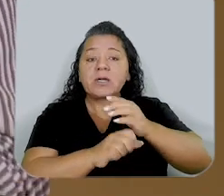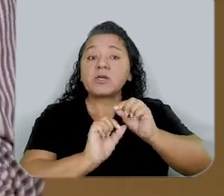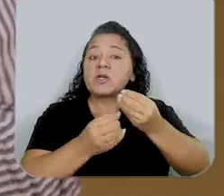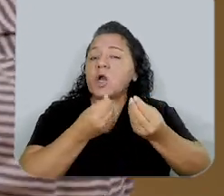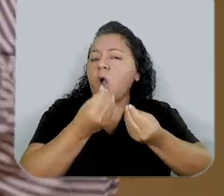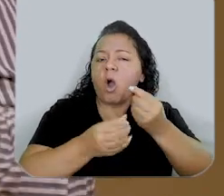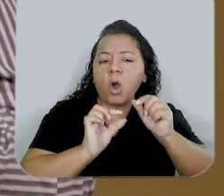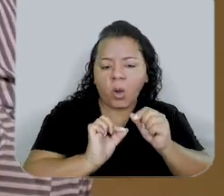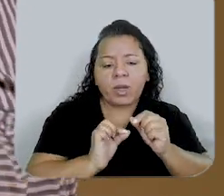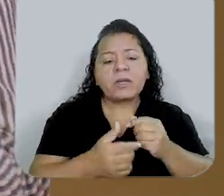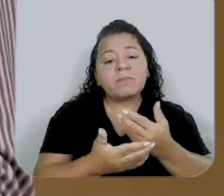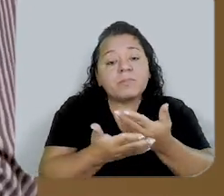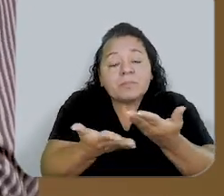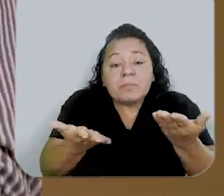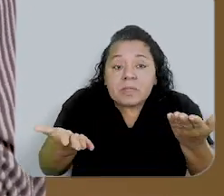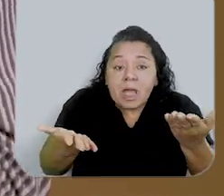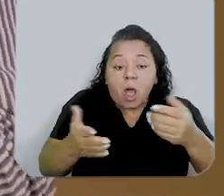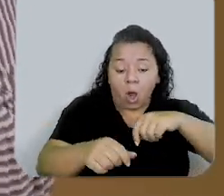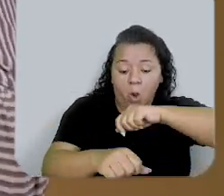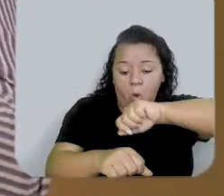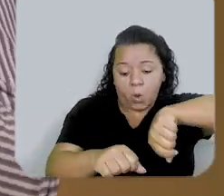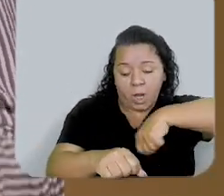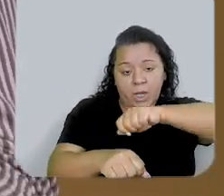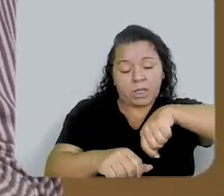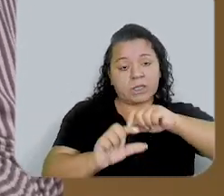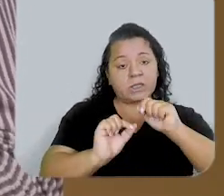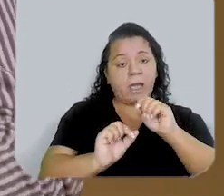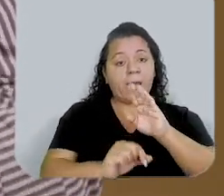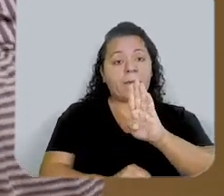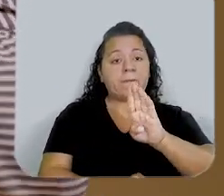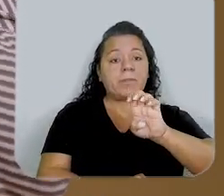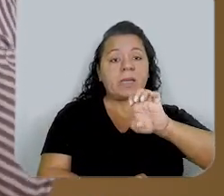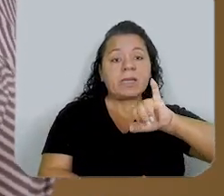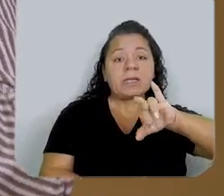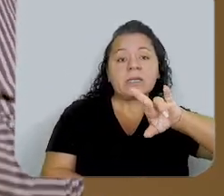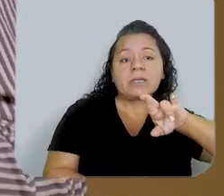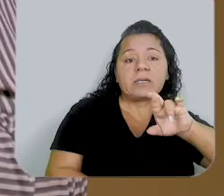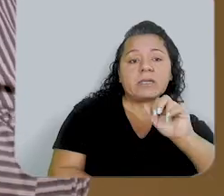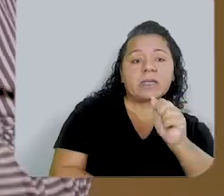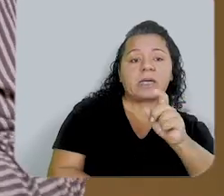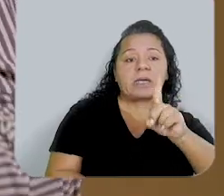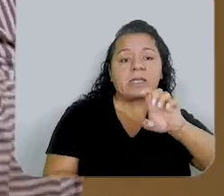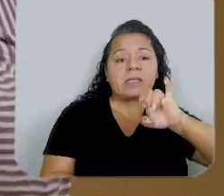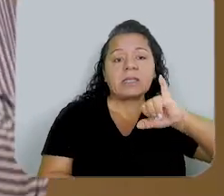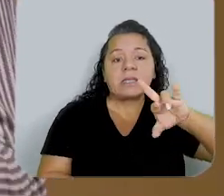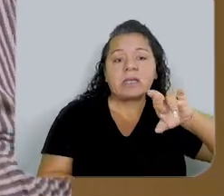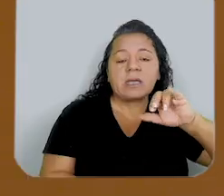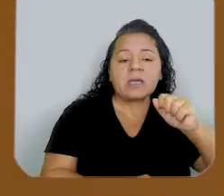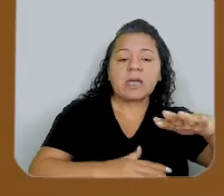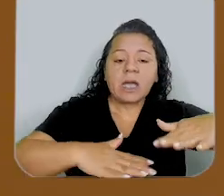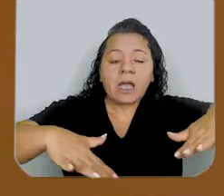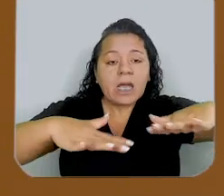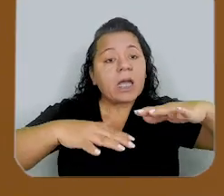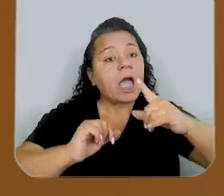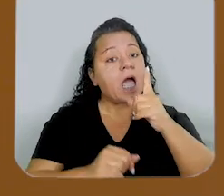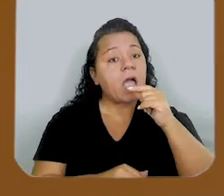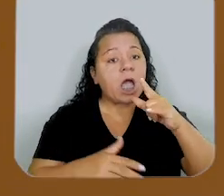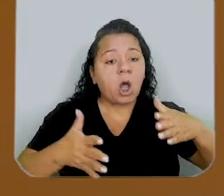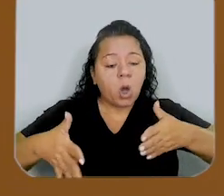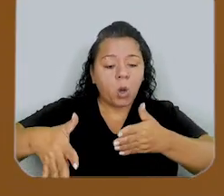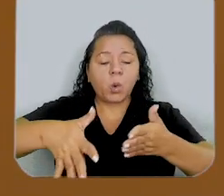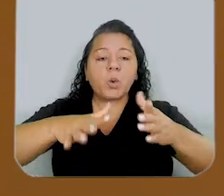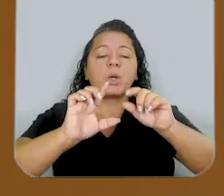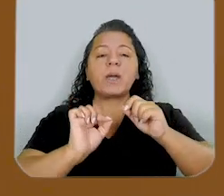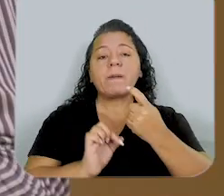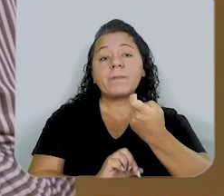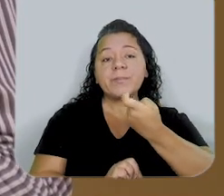culinária beiradeira ou a cozinha beiradeira, ela é a cozinha da beira do rio. Então o rio é o principal elemento e ele é que traz esse alimento, né? É o peixe